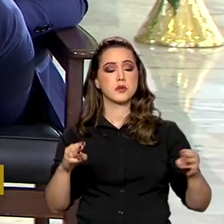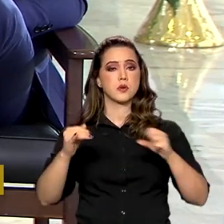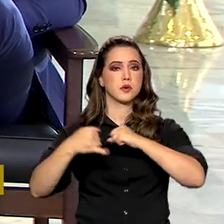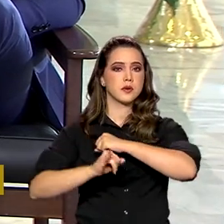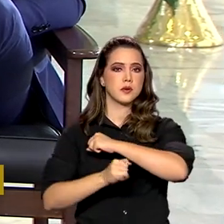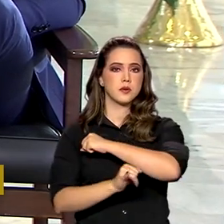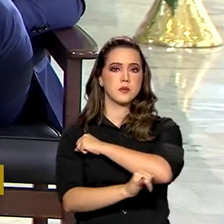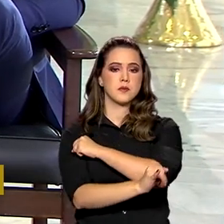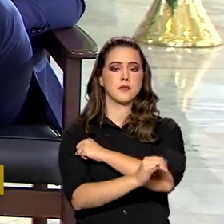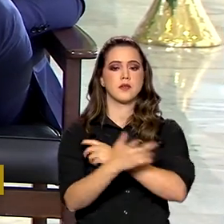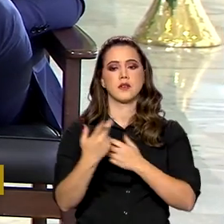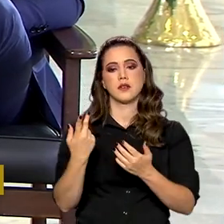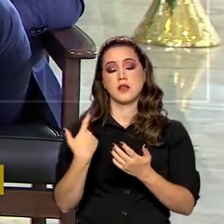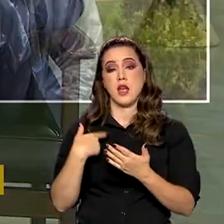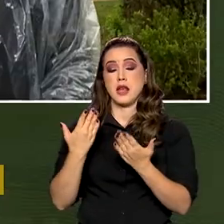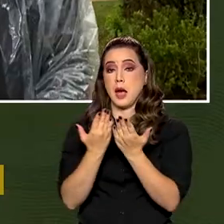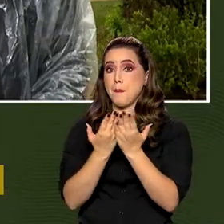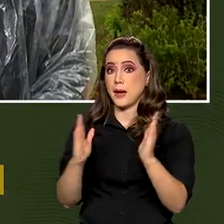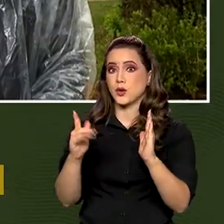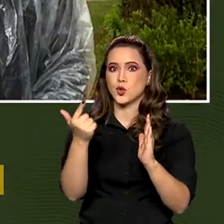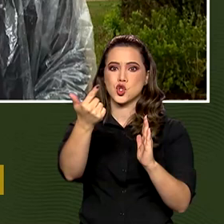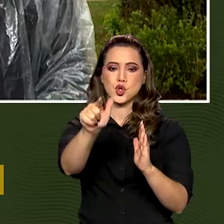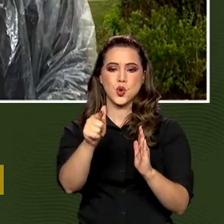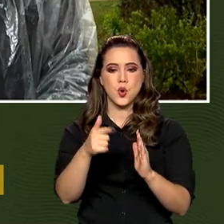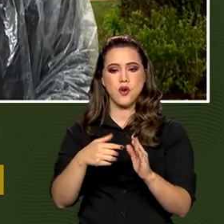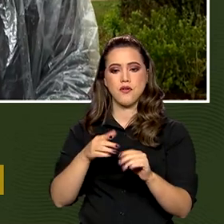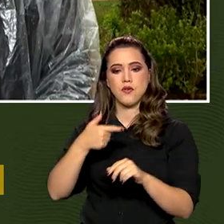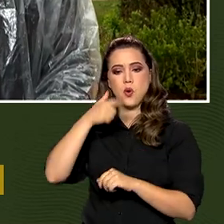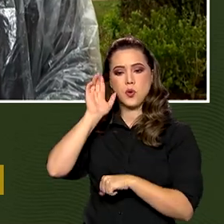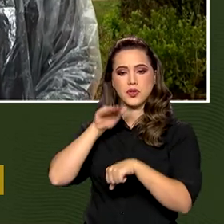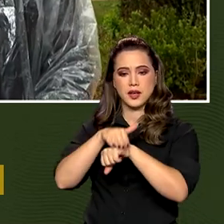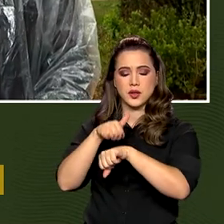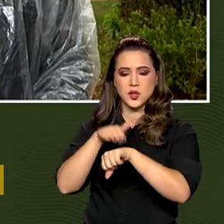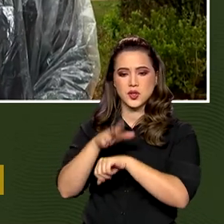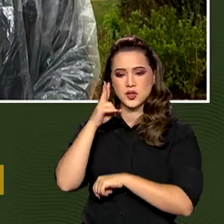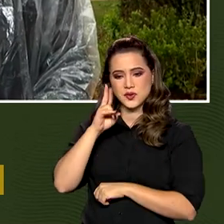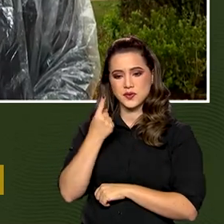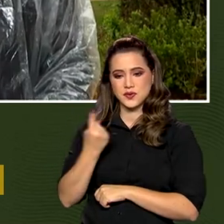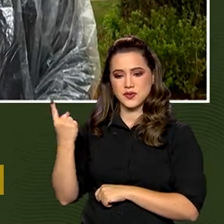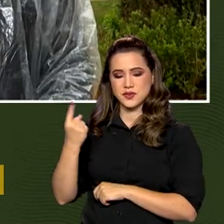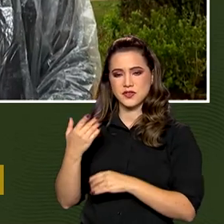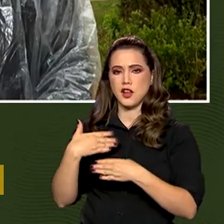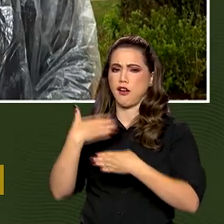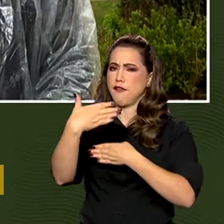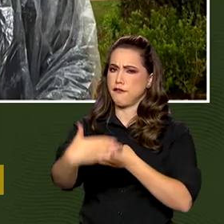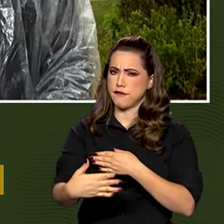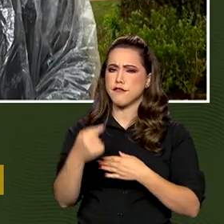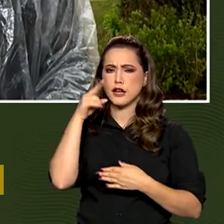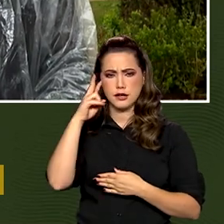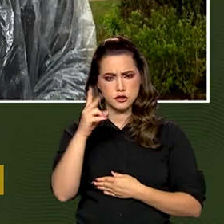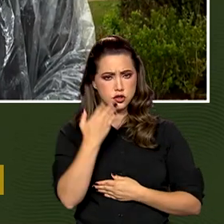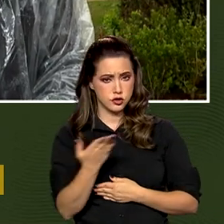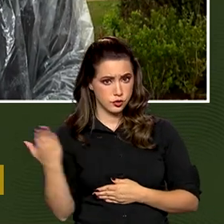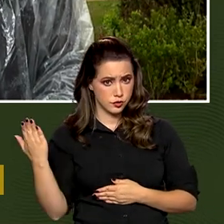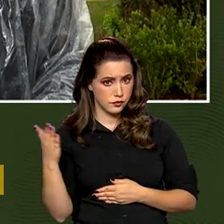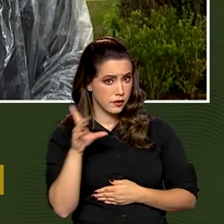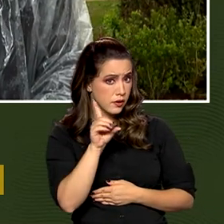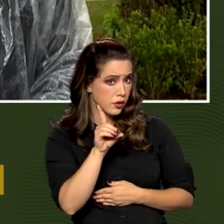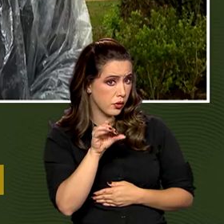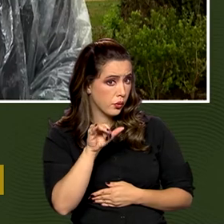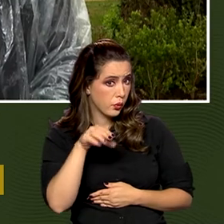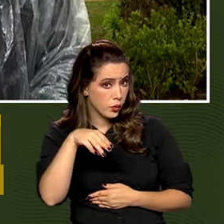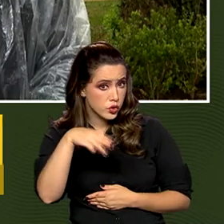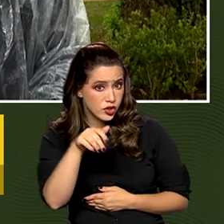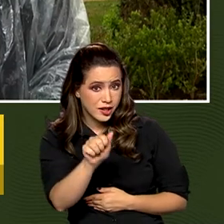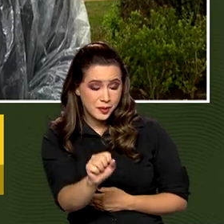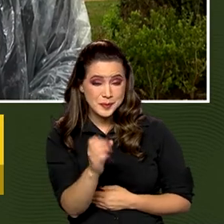Museu do Ipiranga, que foi reinaugurado ontem à noite. Deixa eu ver, é lá na frente do Museu do Ipiranga que está o Dimas Solde, que vai contar para a